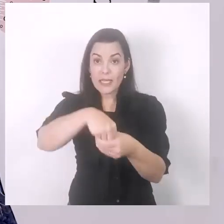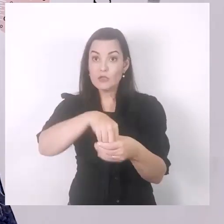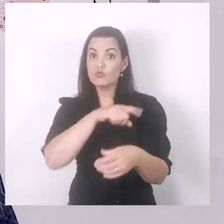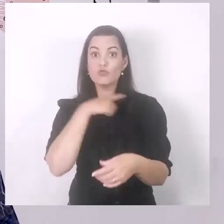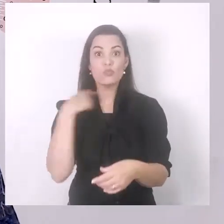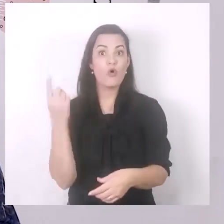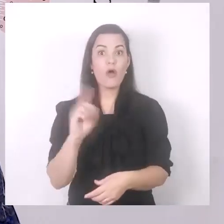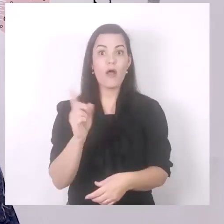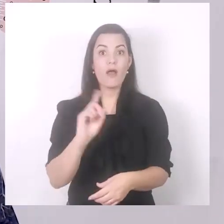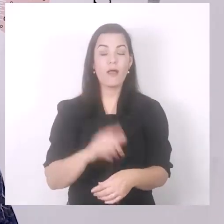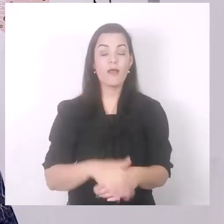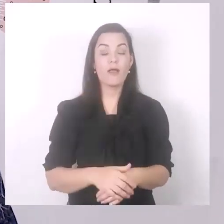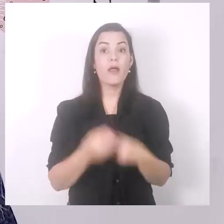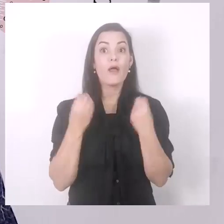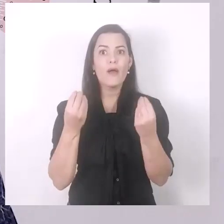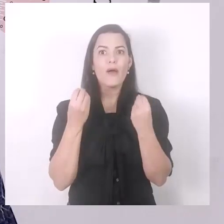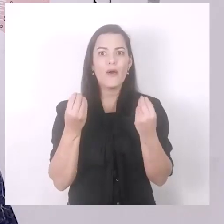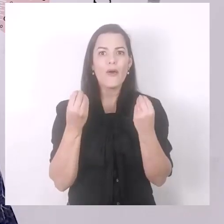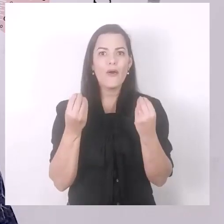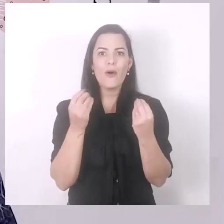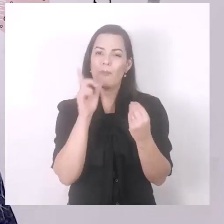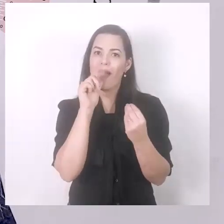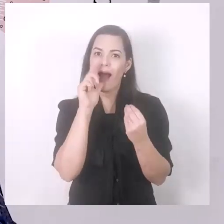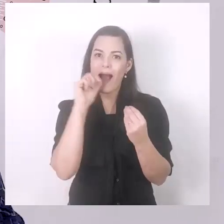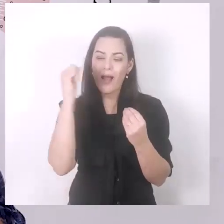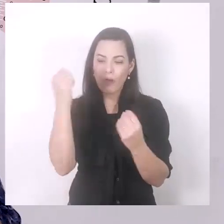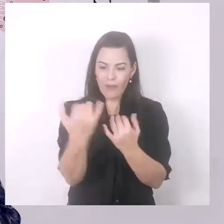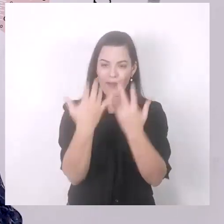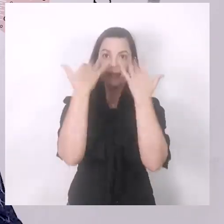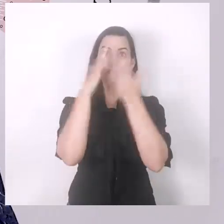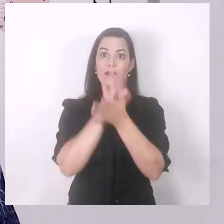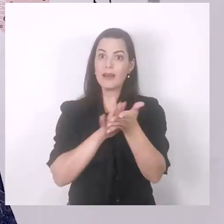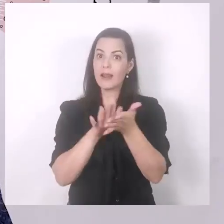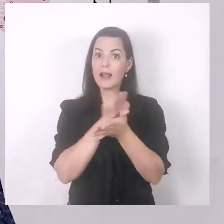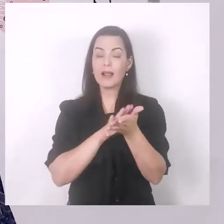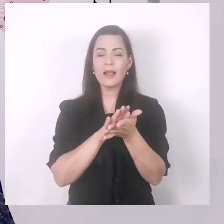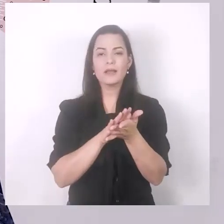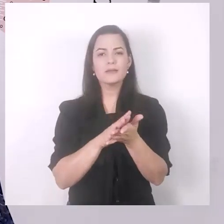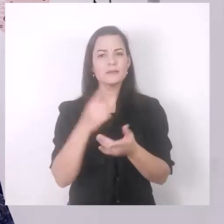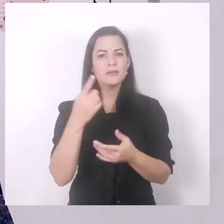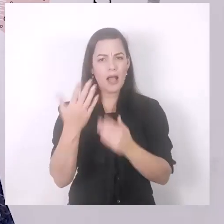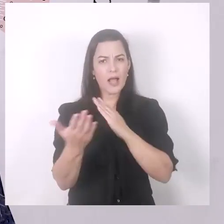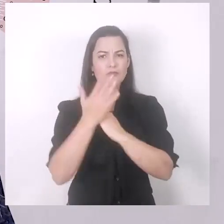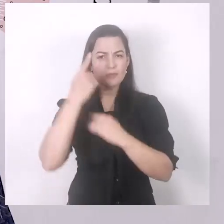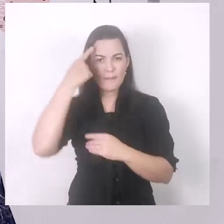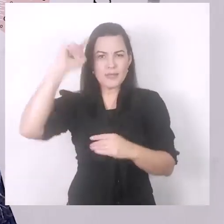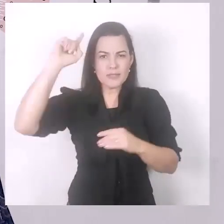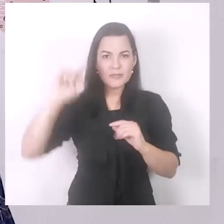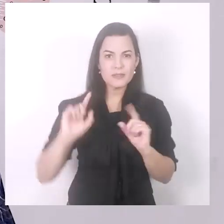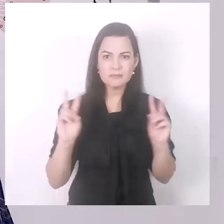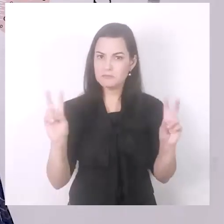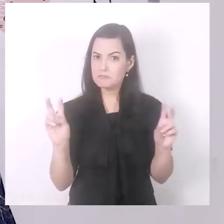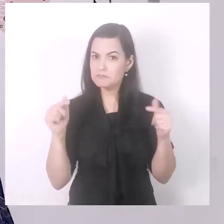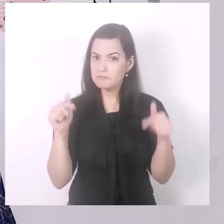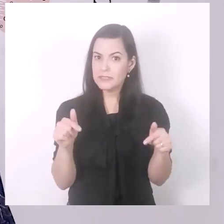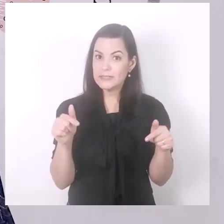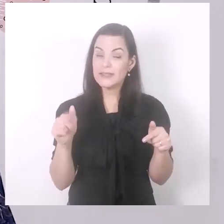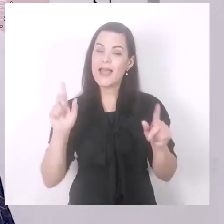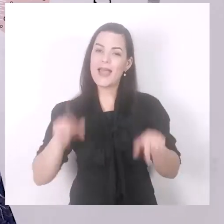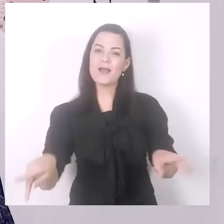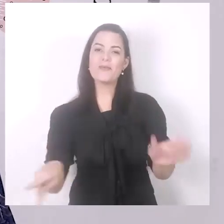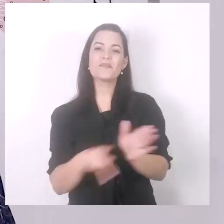afogadas. Quem aí tem alguma hipótese para me ajudar a pensar sobre isso? Esse é o